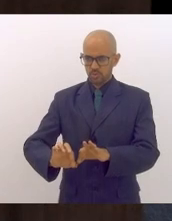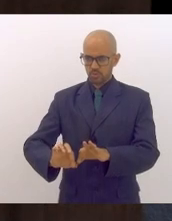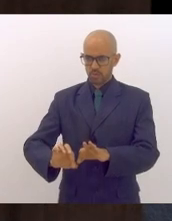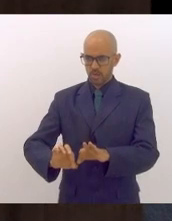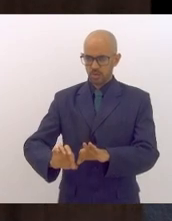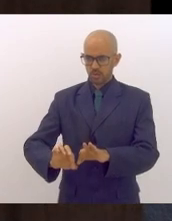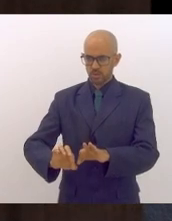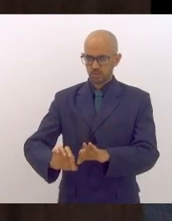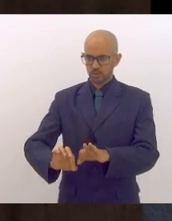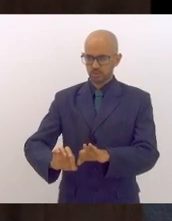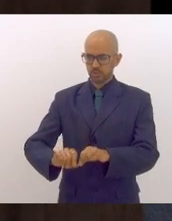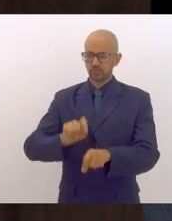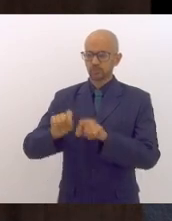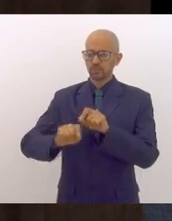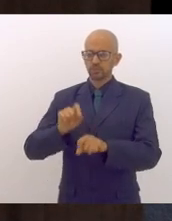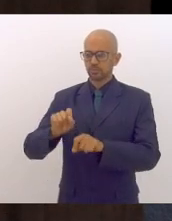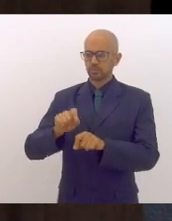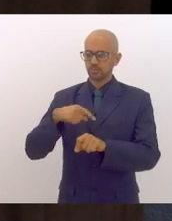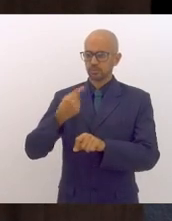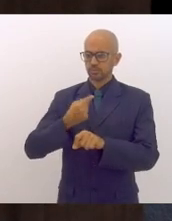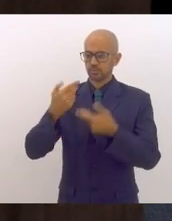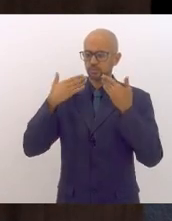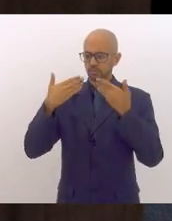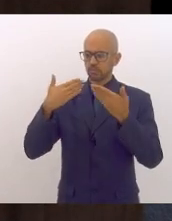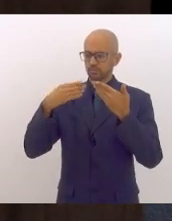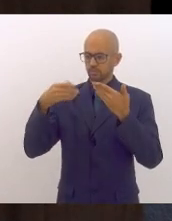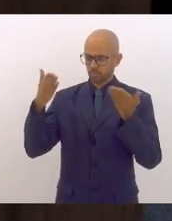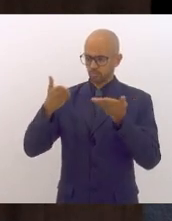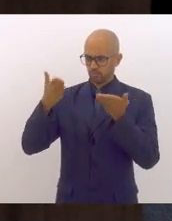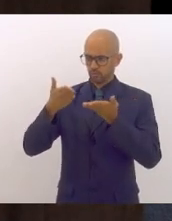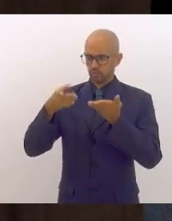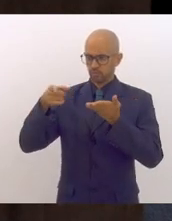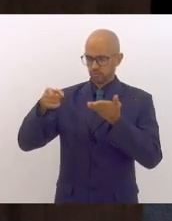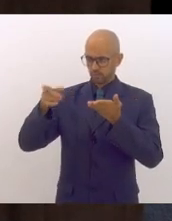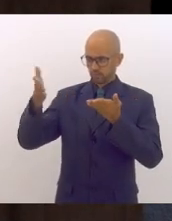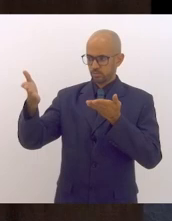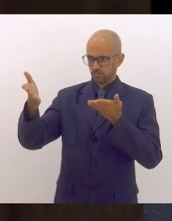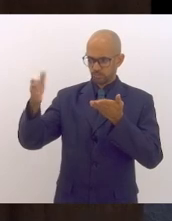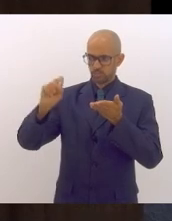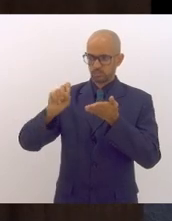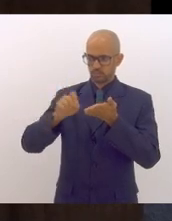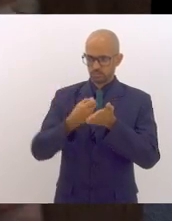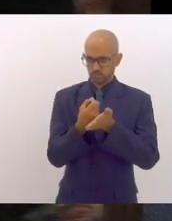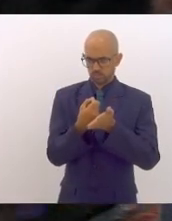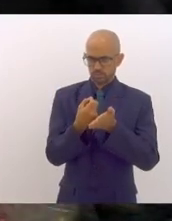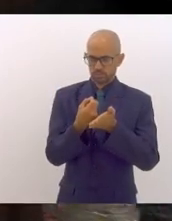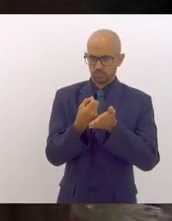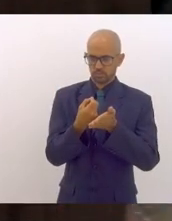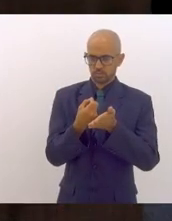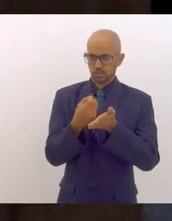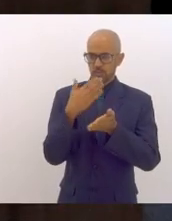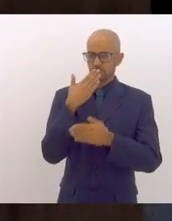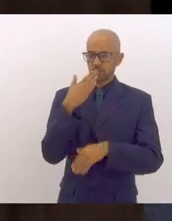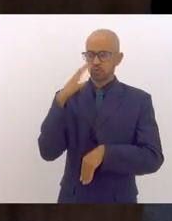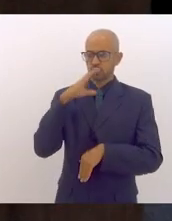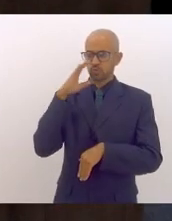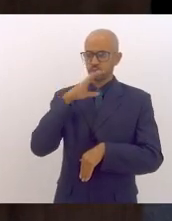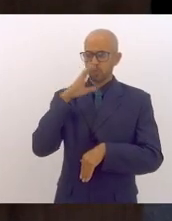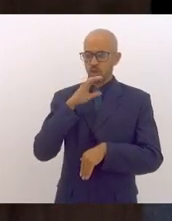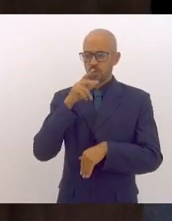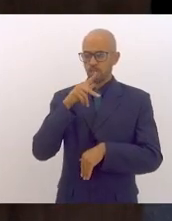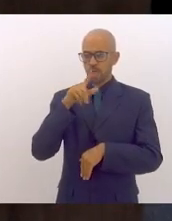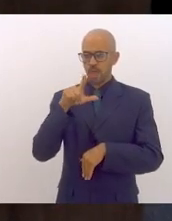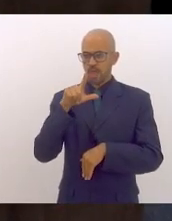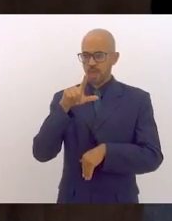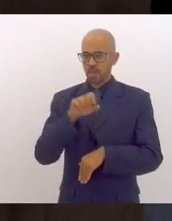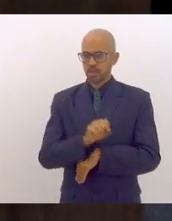ordem, que é o seguinte: nós apresentamos hoje, inclusive com a vossa assinatura, o pedido de urgência ao projeto